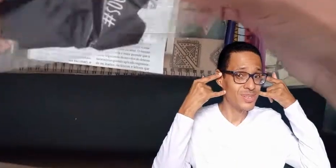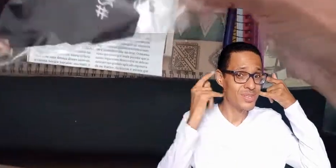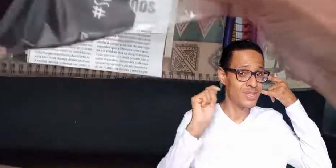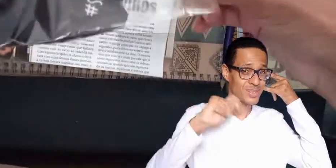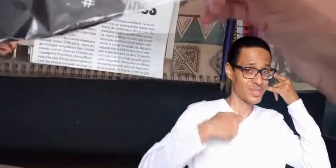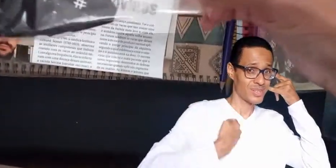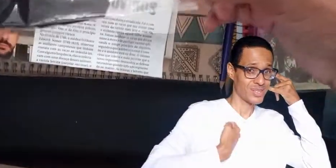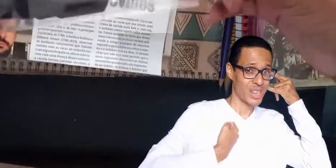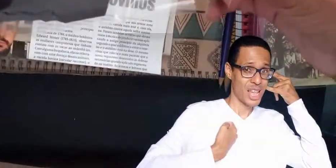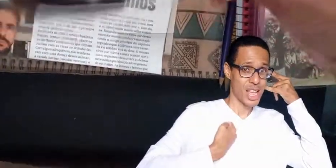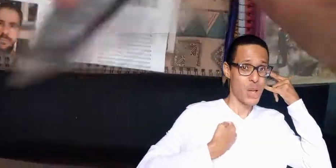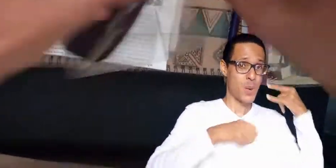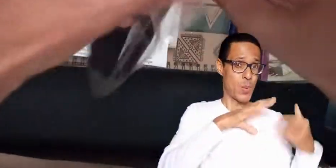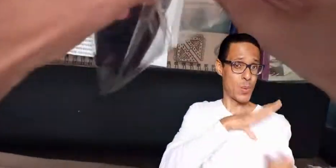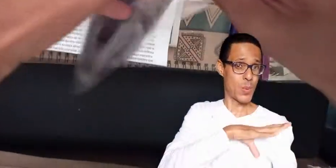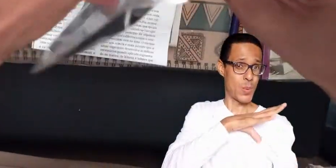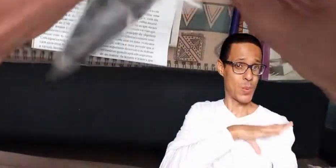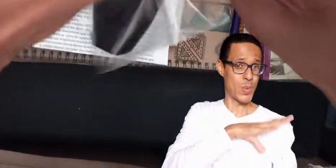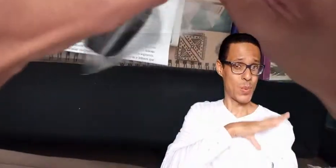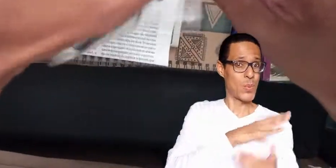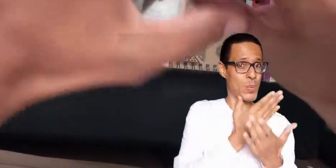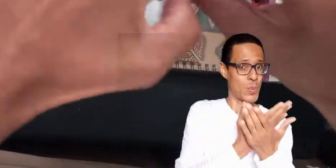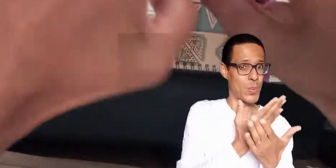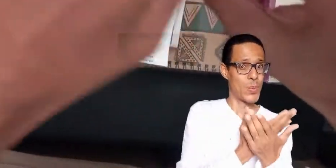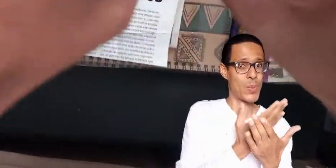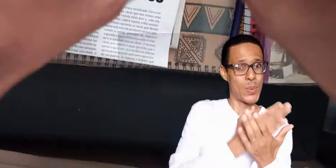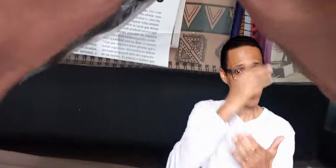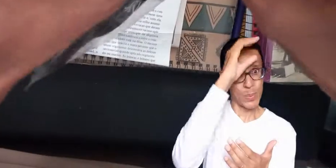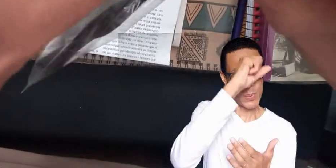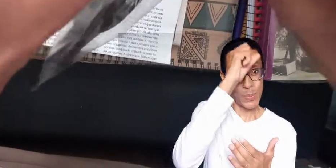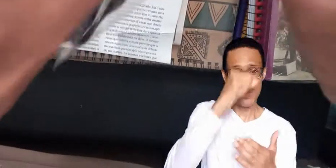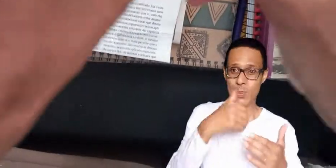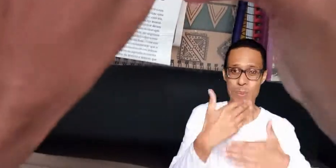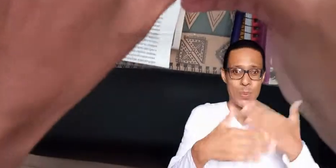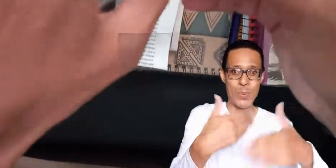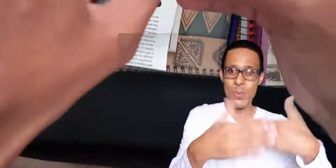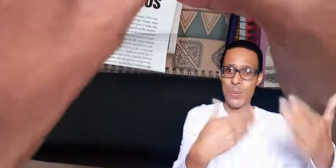Olha, olha, olha, olha, vamos ver.